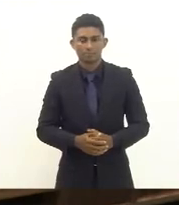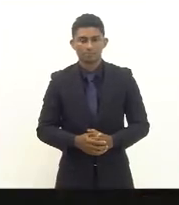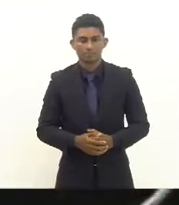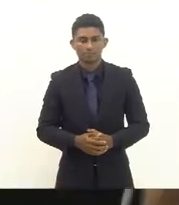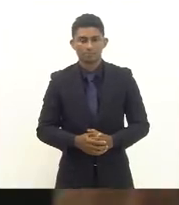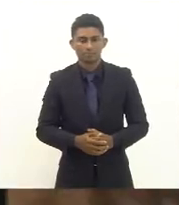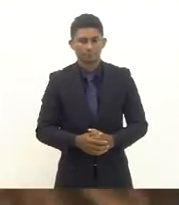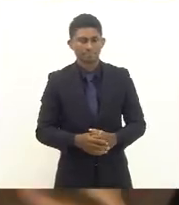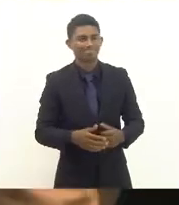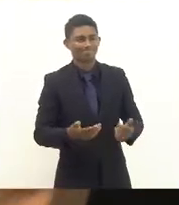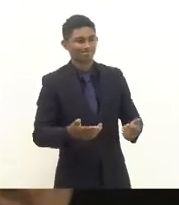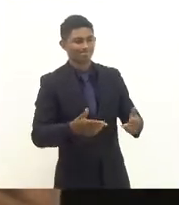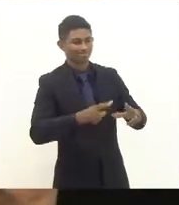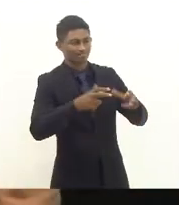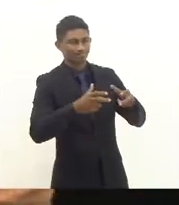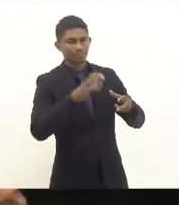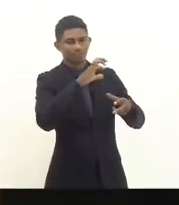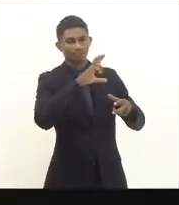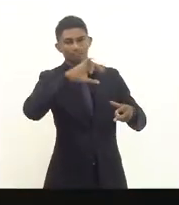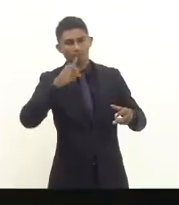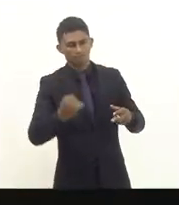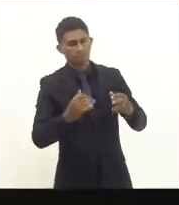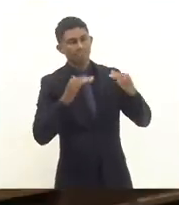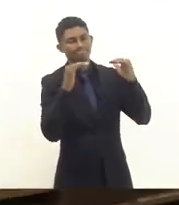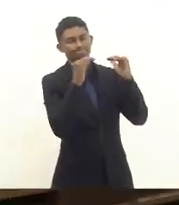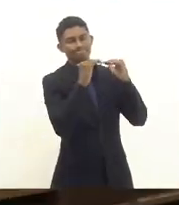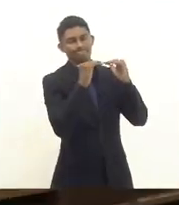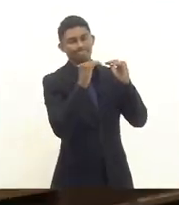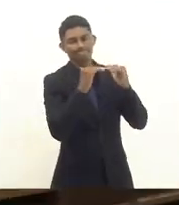eu acompanho o parecer da ccj